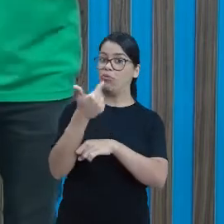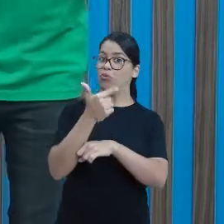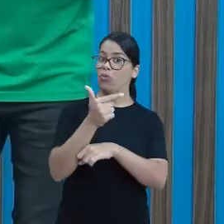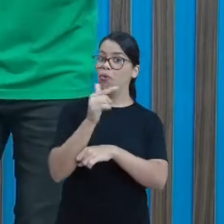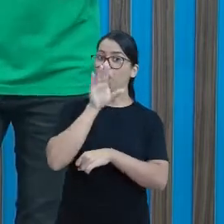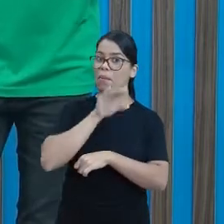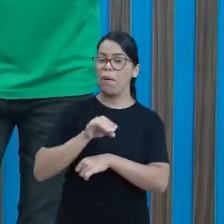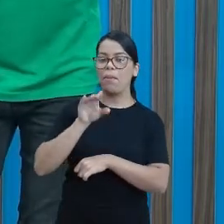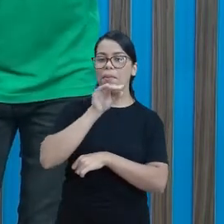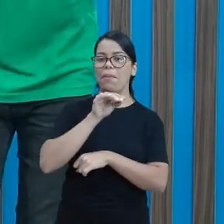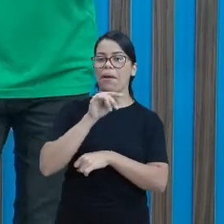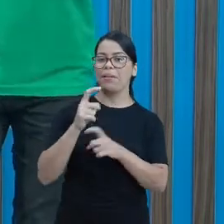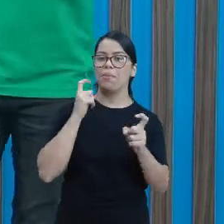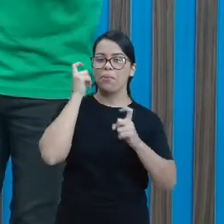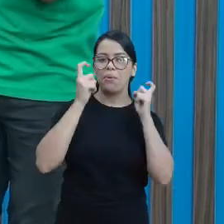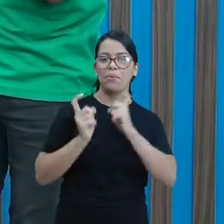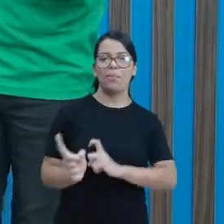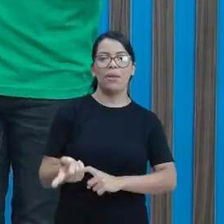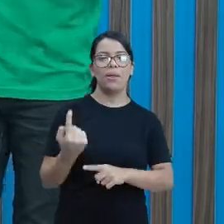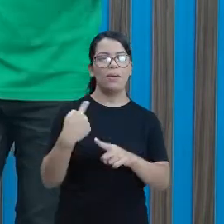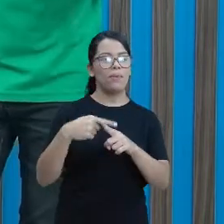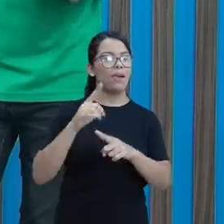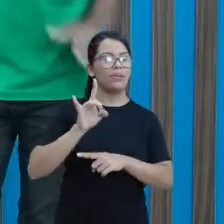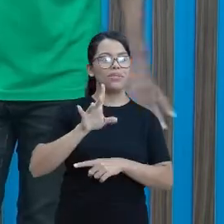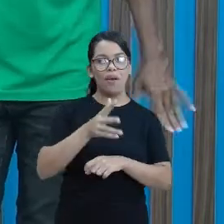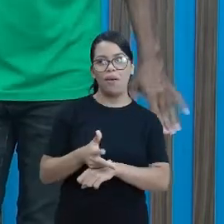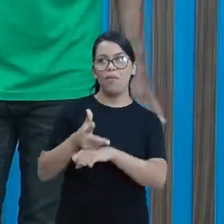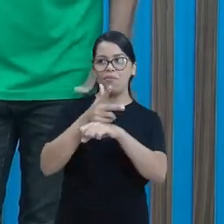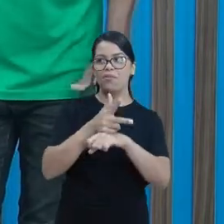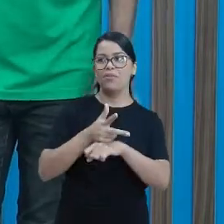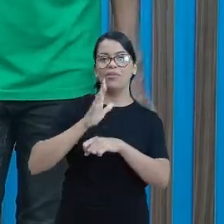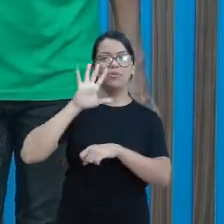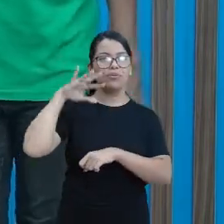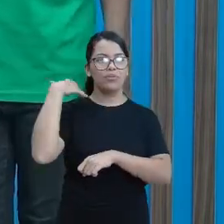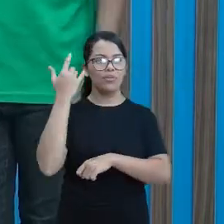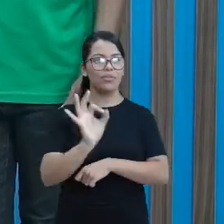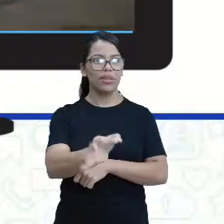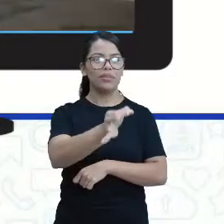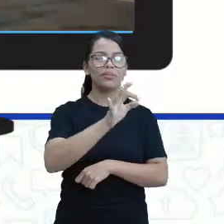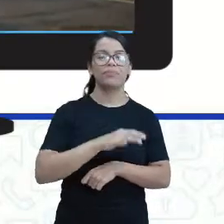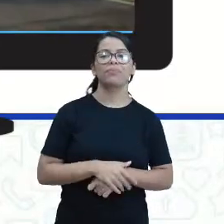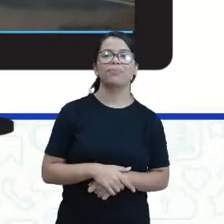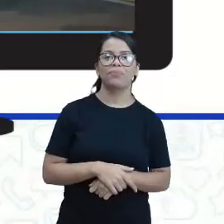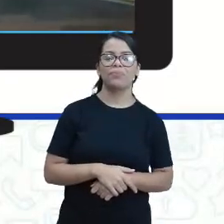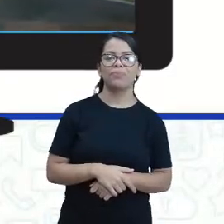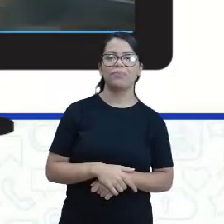para ela não se preocupar, que é só o vídeo com o sonzinho. Vamos embora para esse vídeo aí,